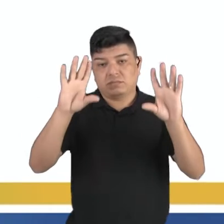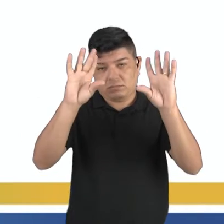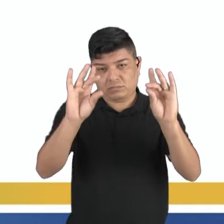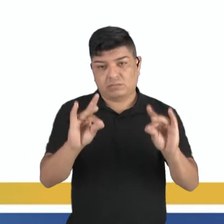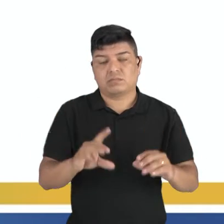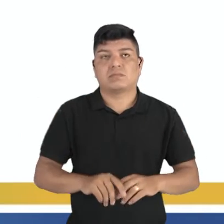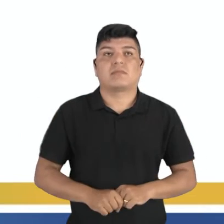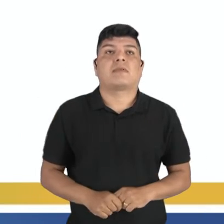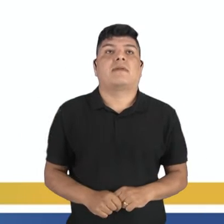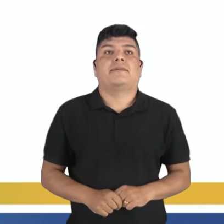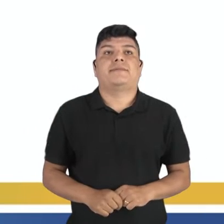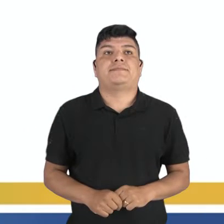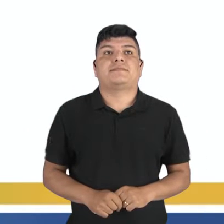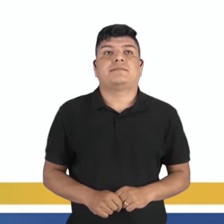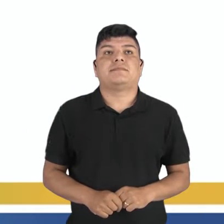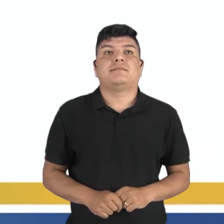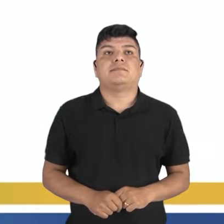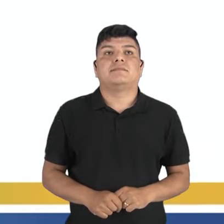dados.